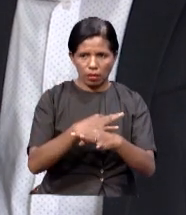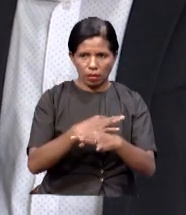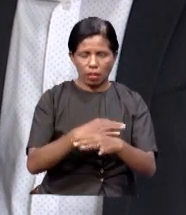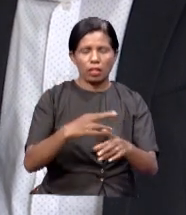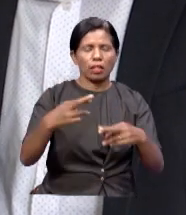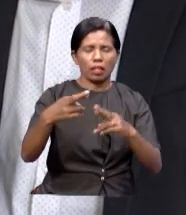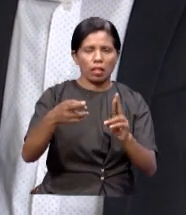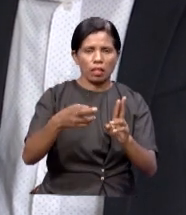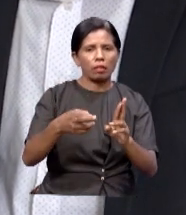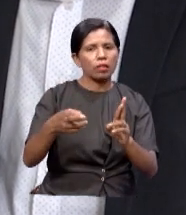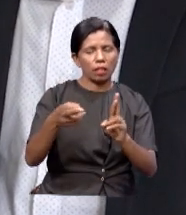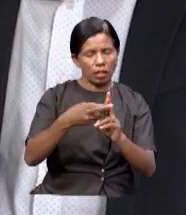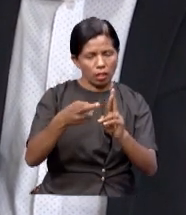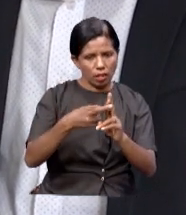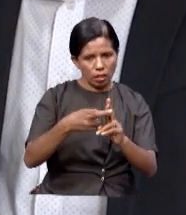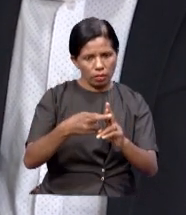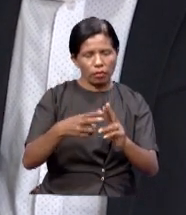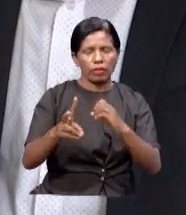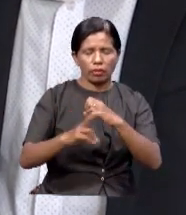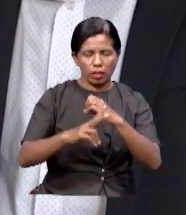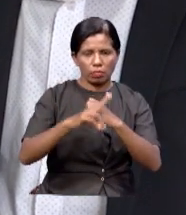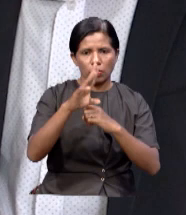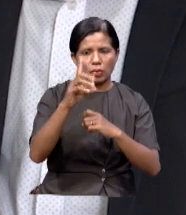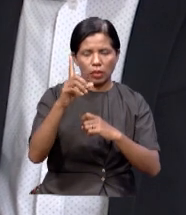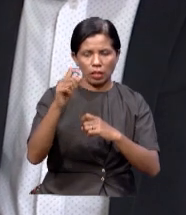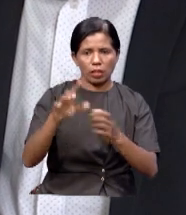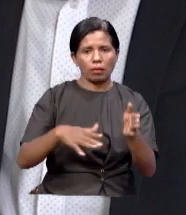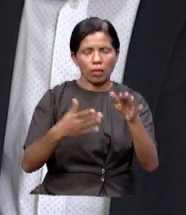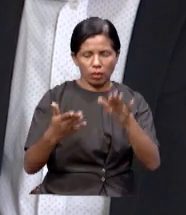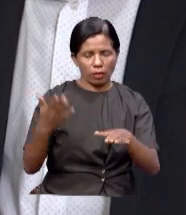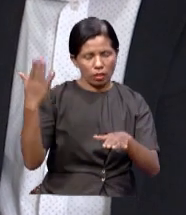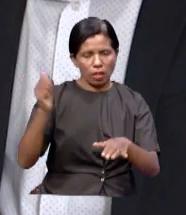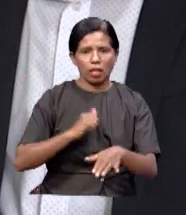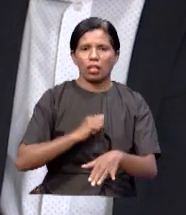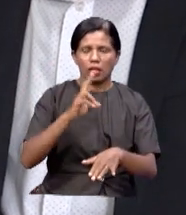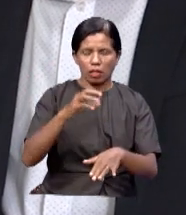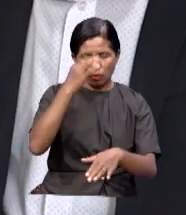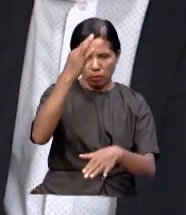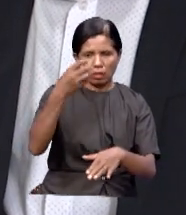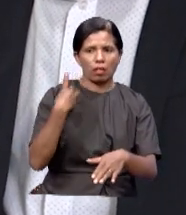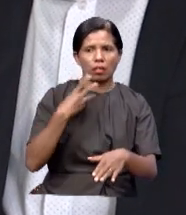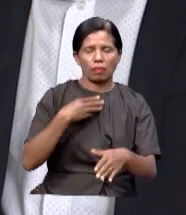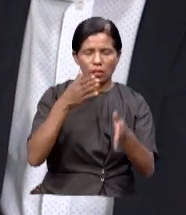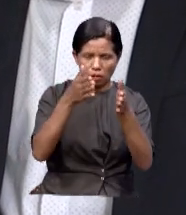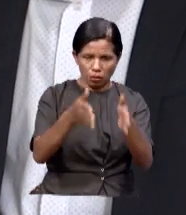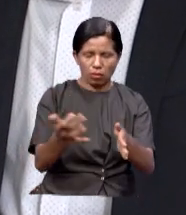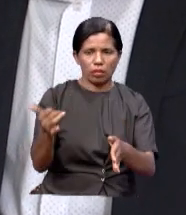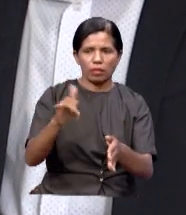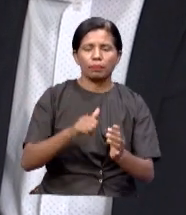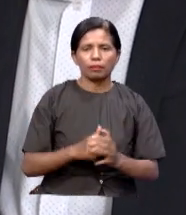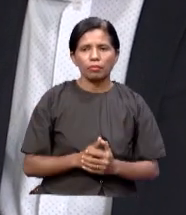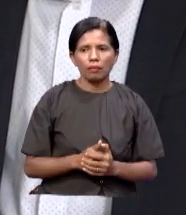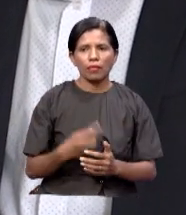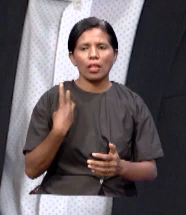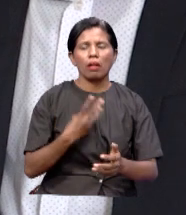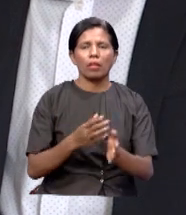Nebe que é vítima juridista Cira Nebe Haileu e fato se selo Nebe que é futuro mai ame si halot si ro digno. Essencial mane ame